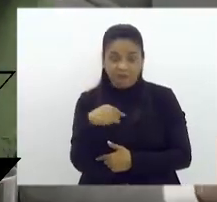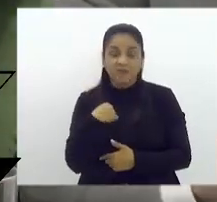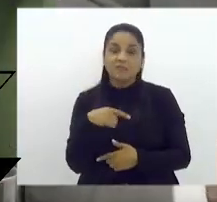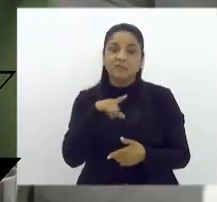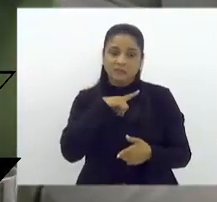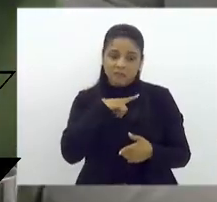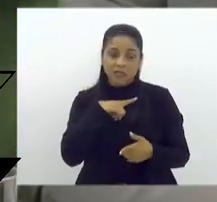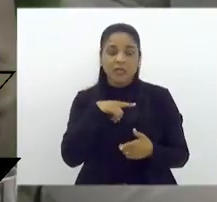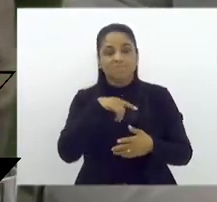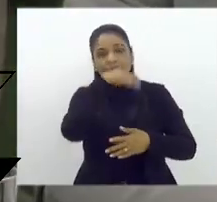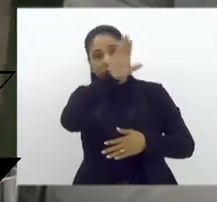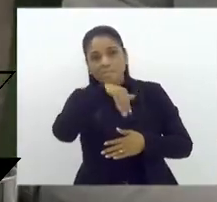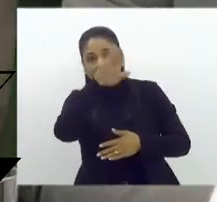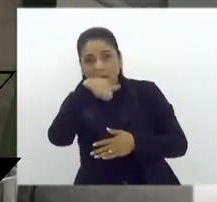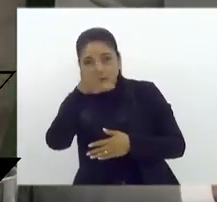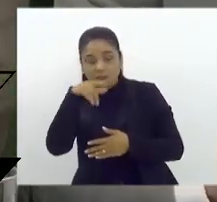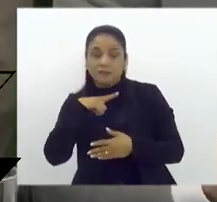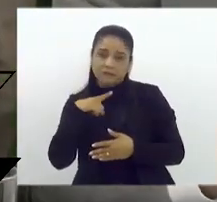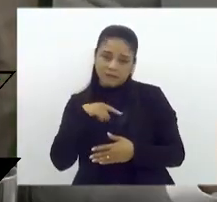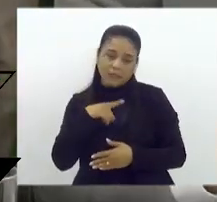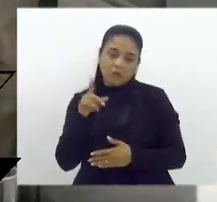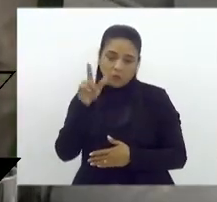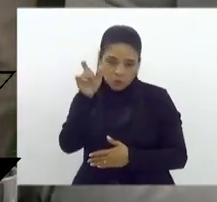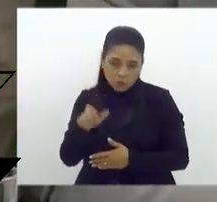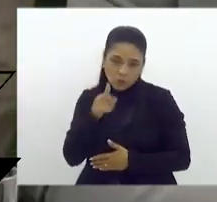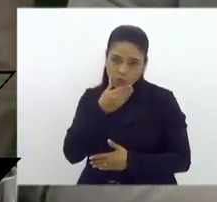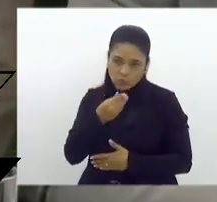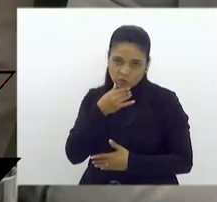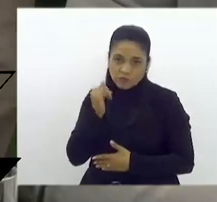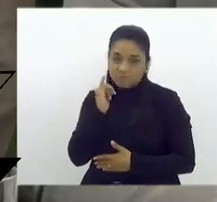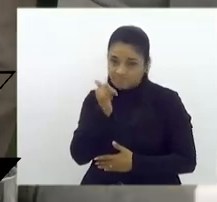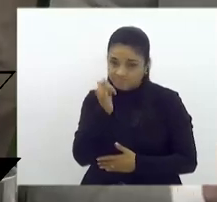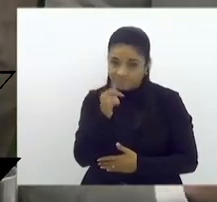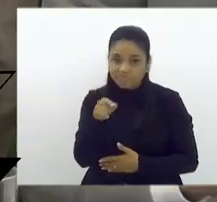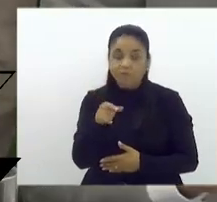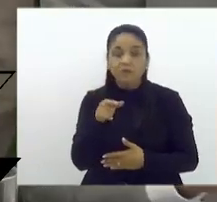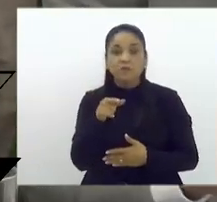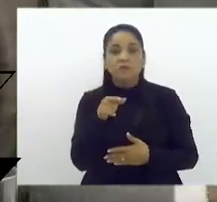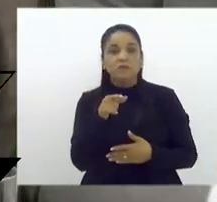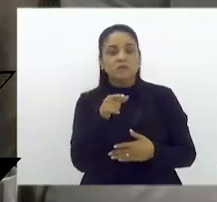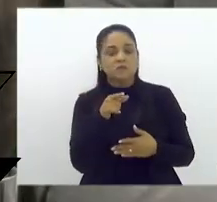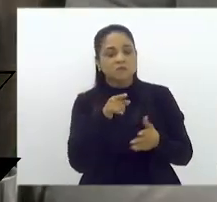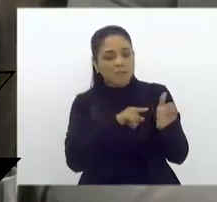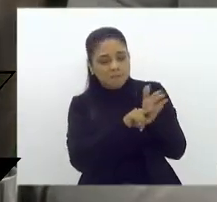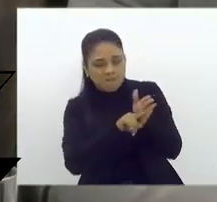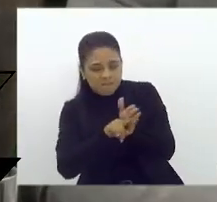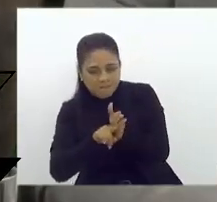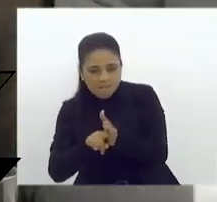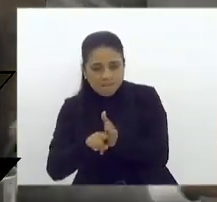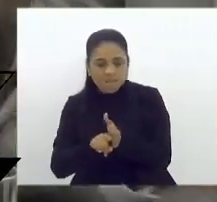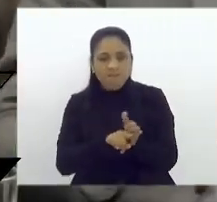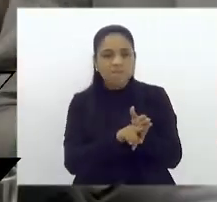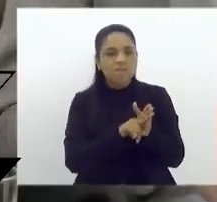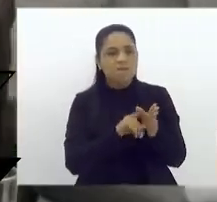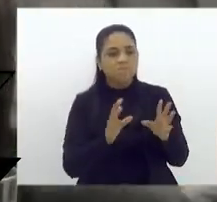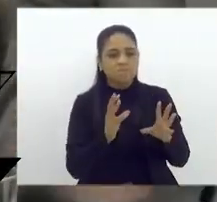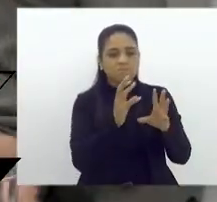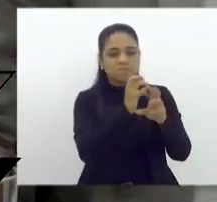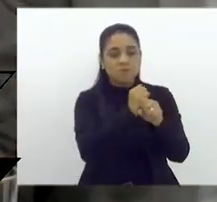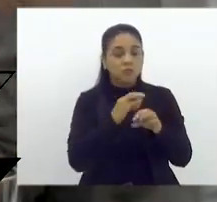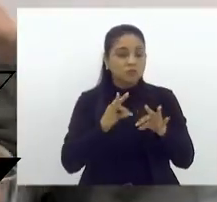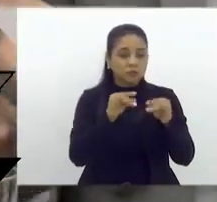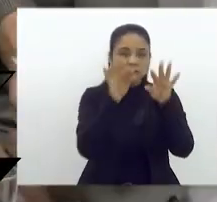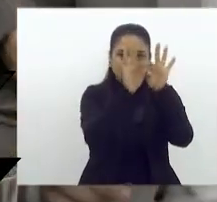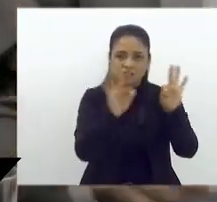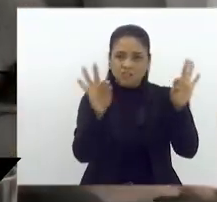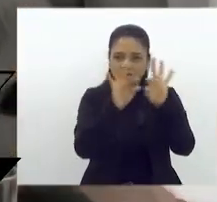que relatou e catalogou todas as colunas e todas as obras, todas as frases existentes em cada